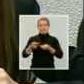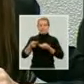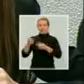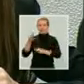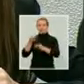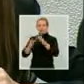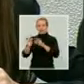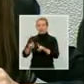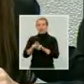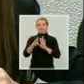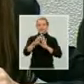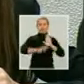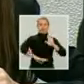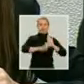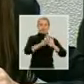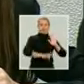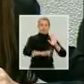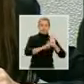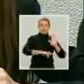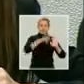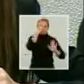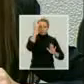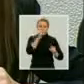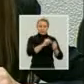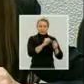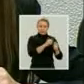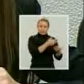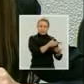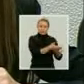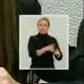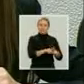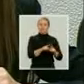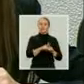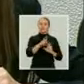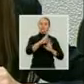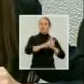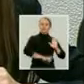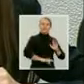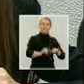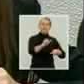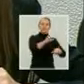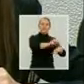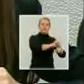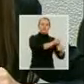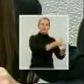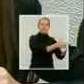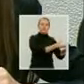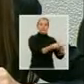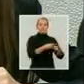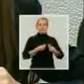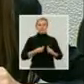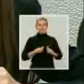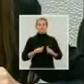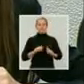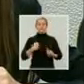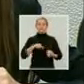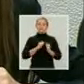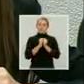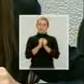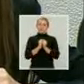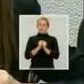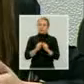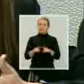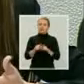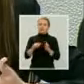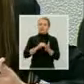relatórios dos consultores que estão sendo produzidos e dos próprios relatórios que os centros nos encaminham, juntamente com a Secretaria